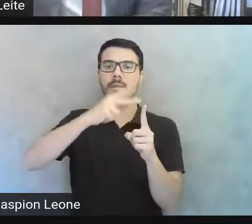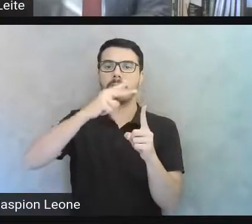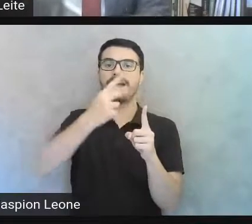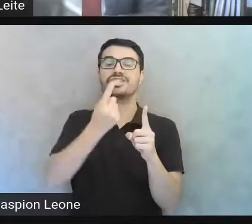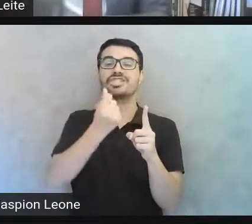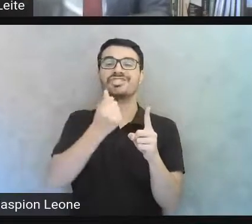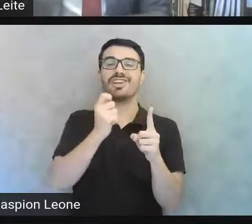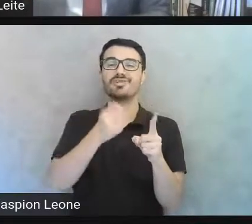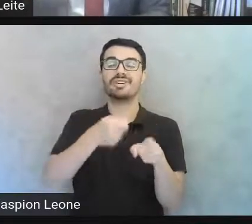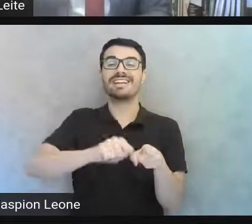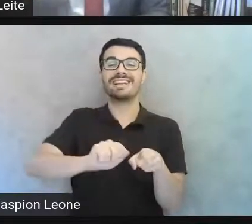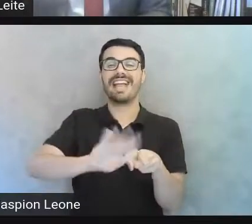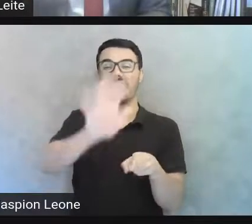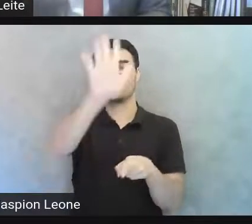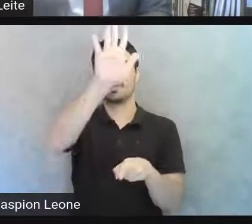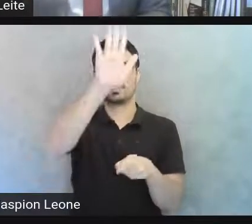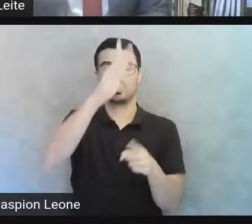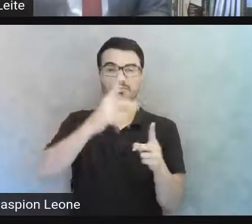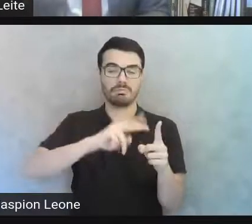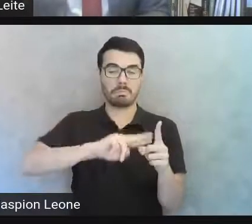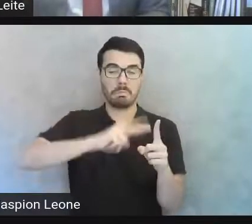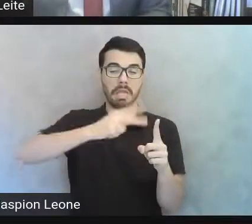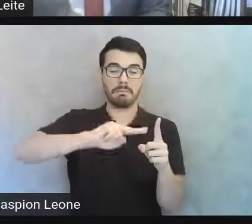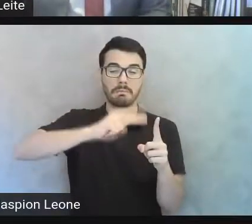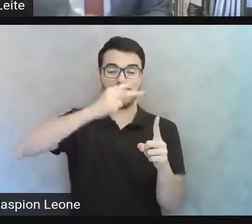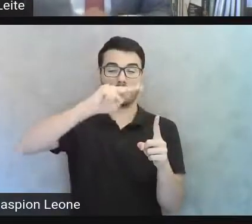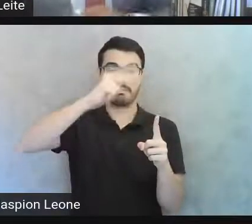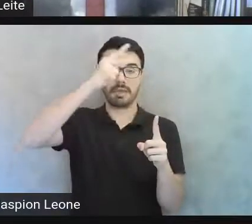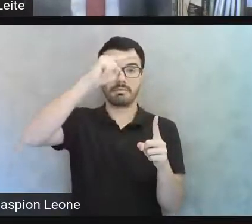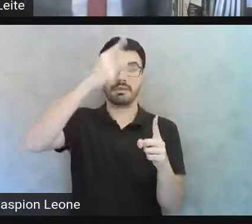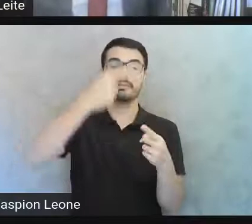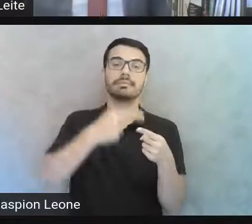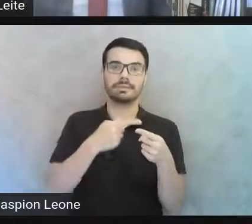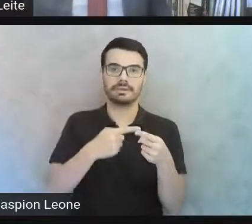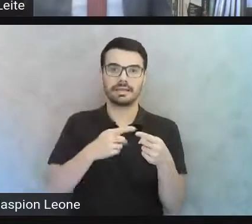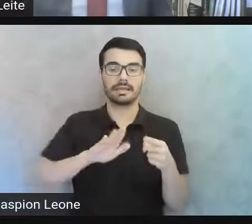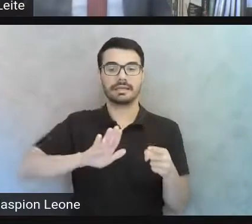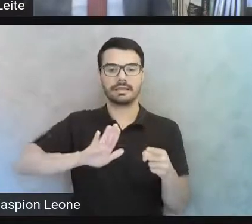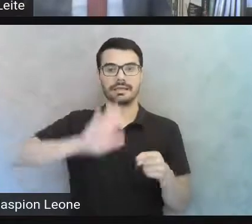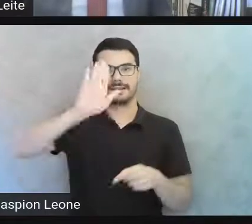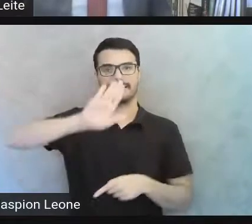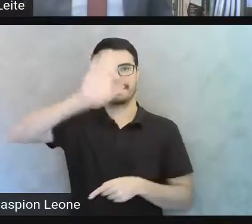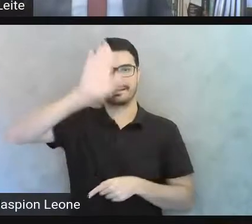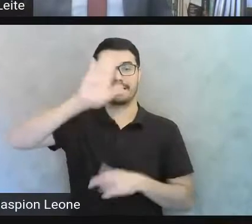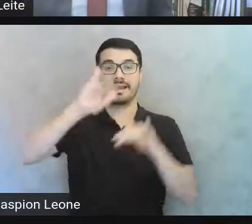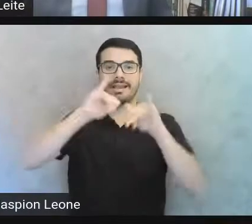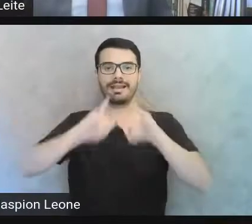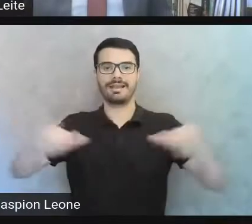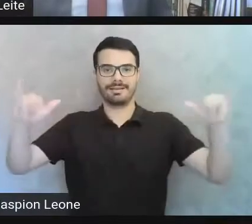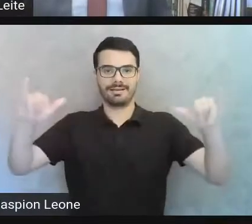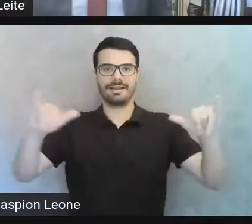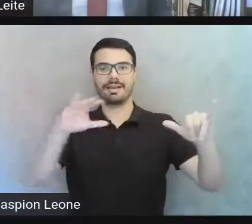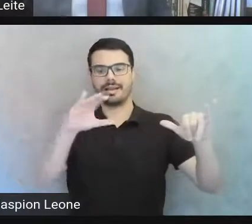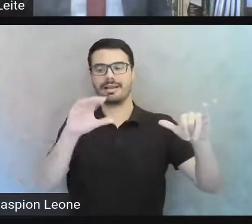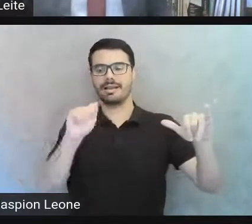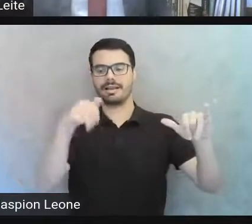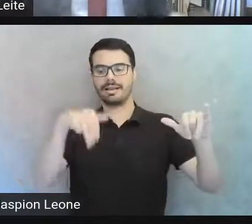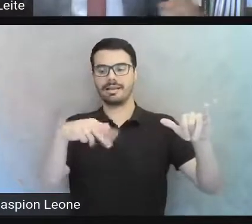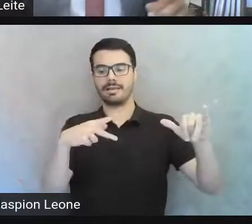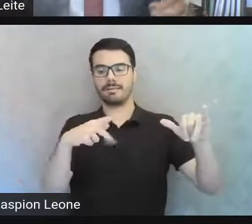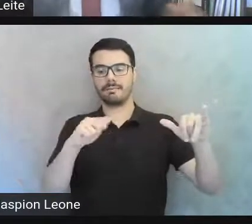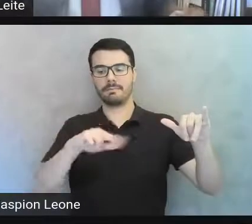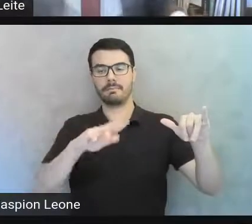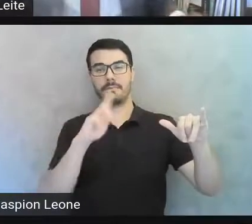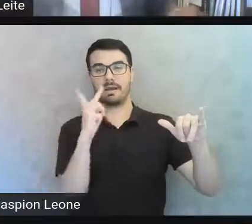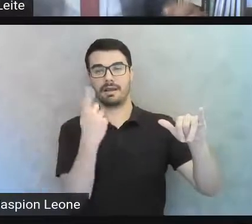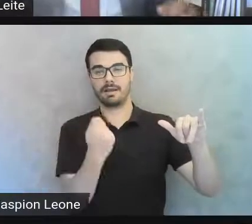geral, de uma eleição para outra, na medida em que a campanha é muito opaca, e, na verdade, cada